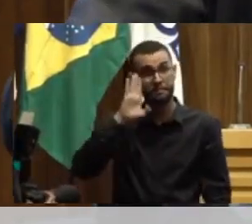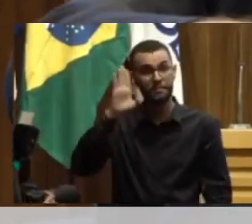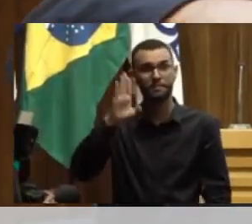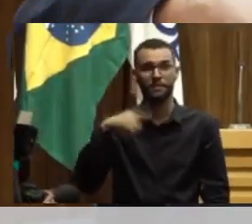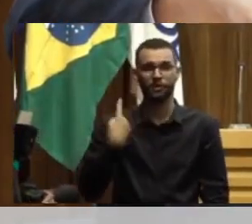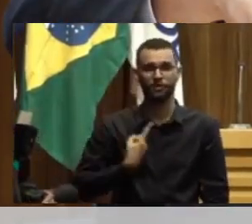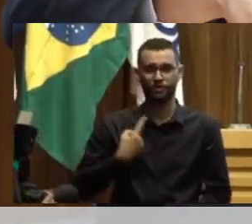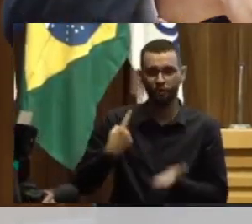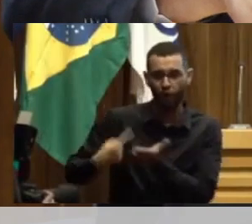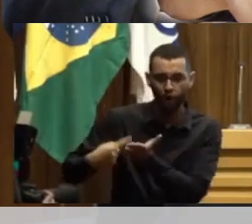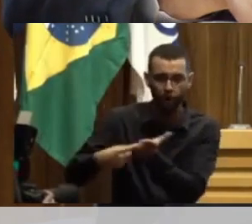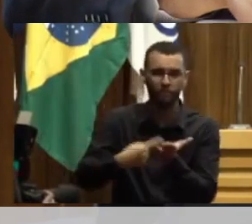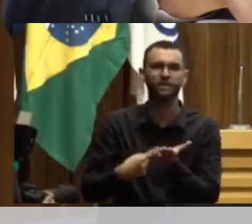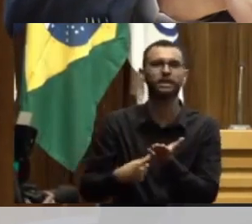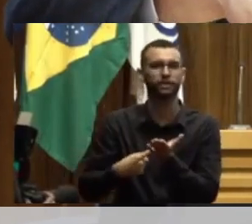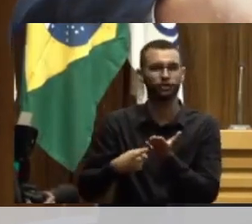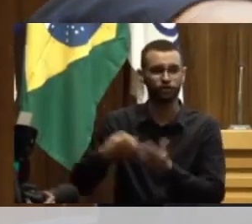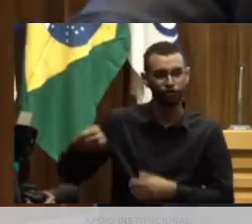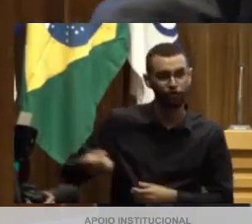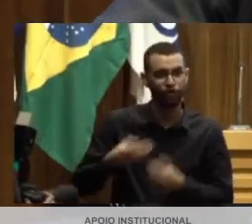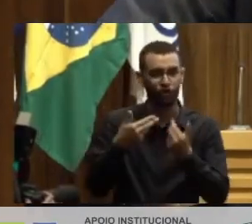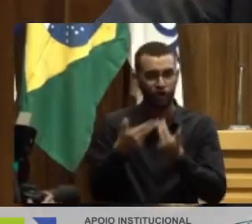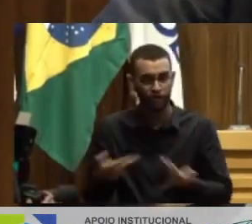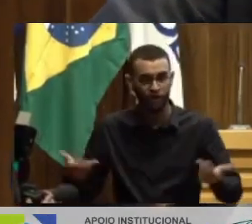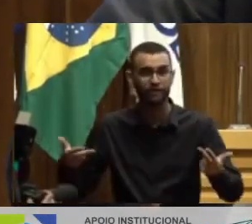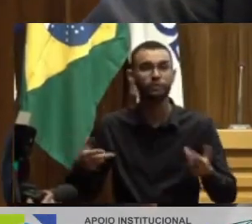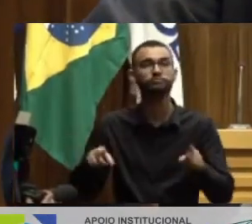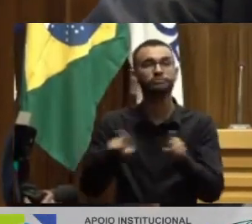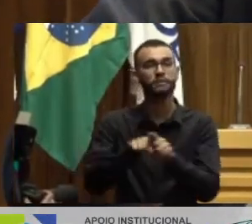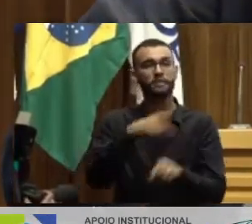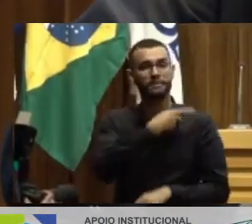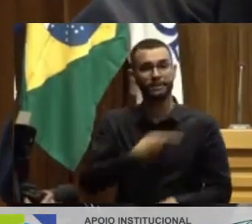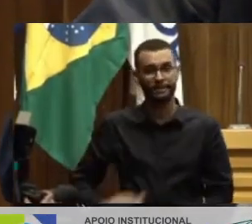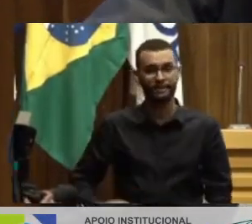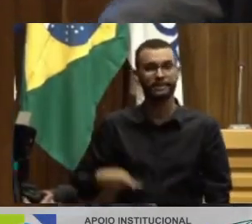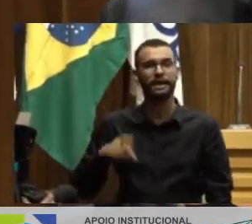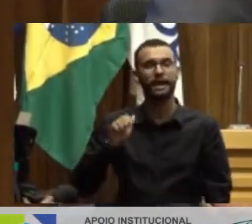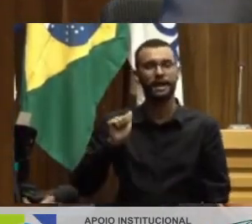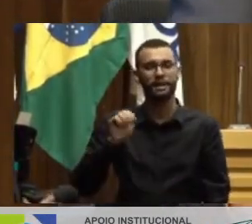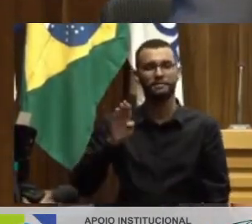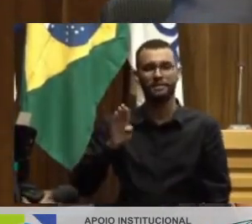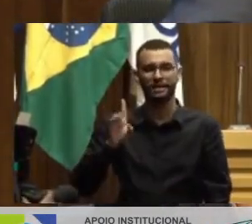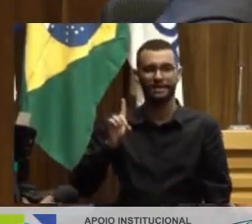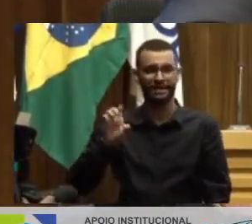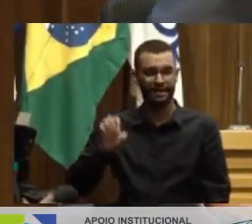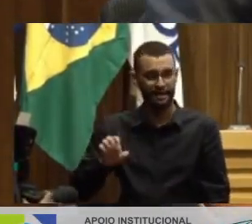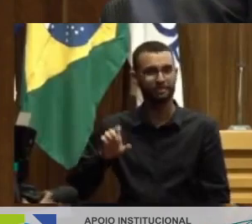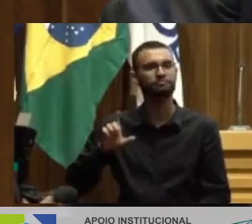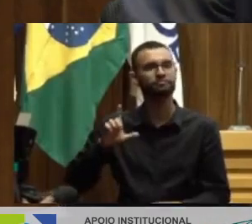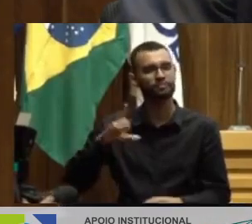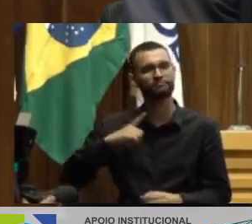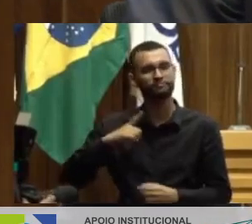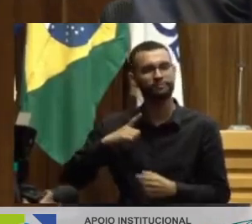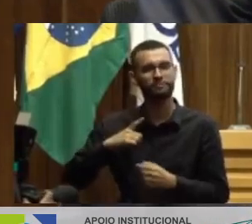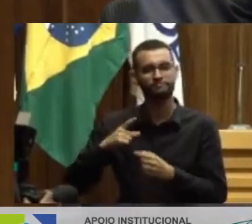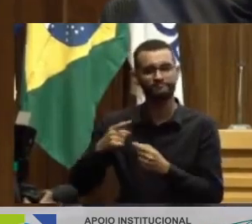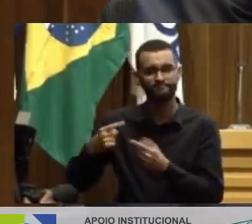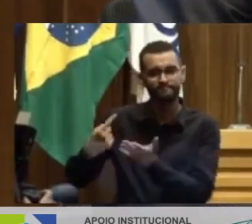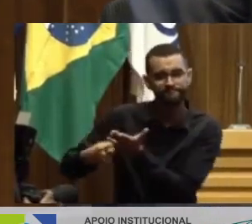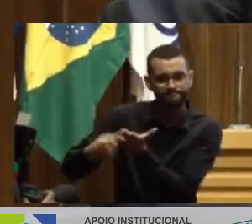inovação e na presidência da ABDE, que reúne todos os nossos bancos de fomento e